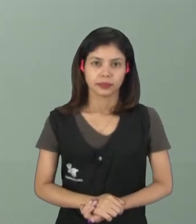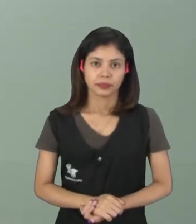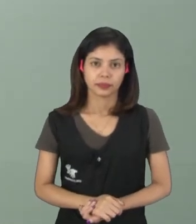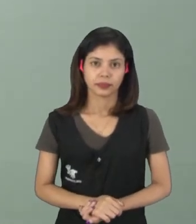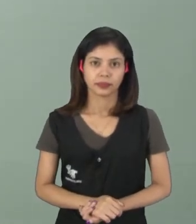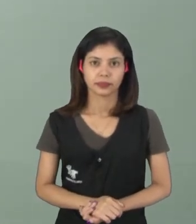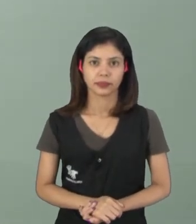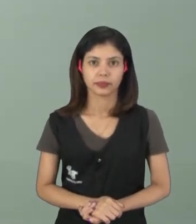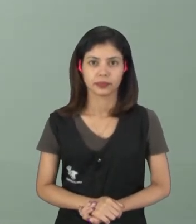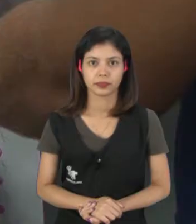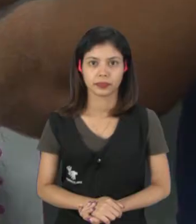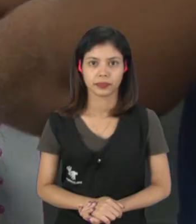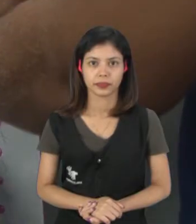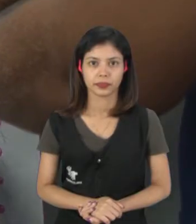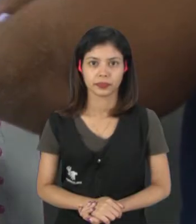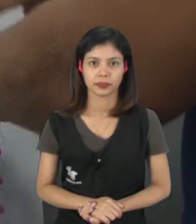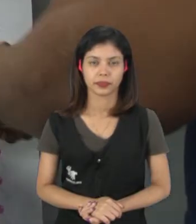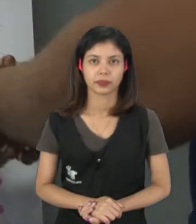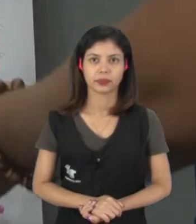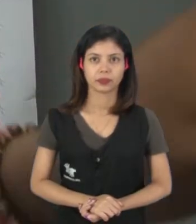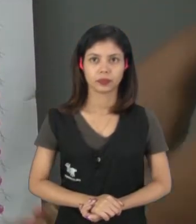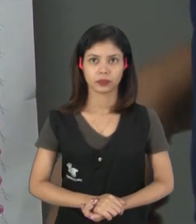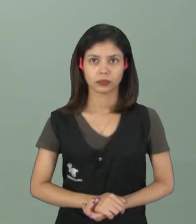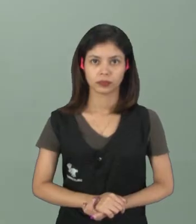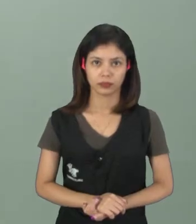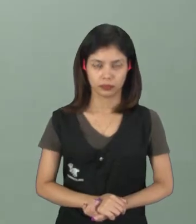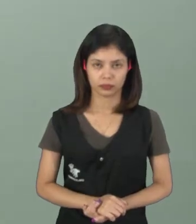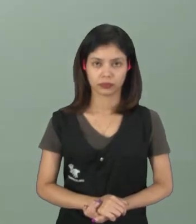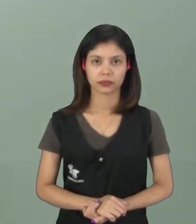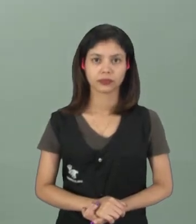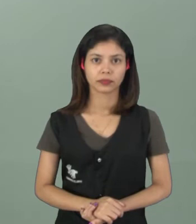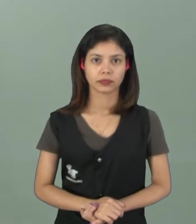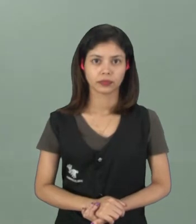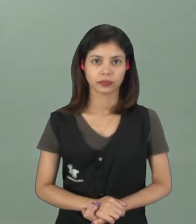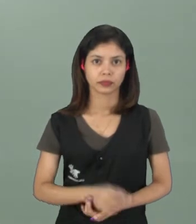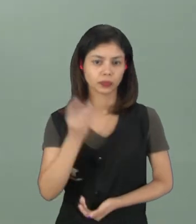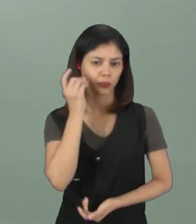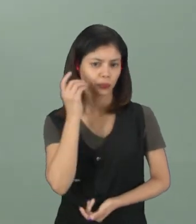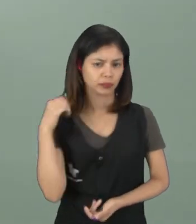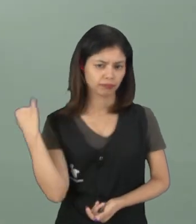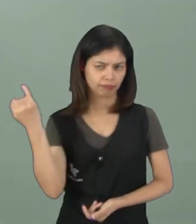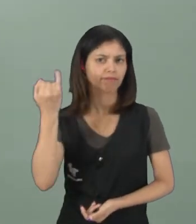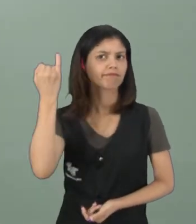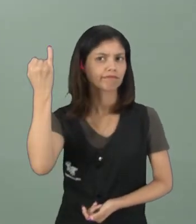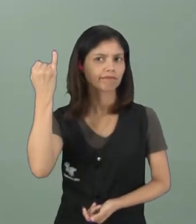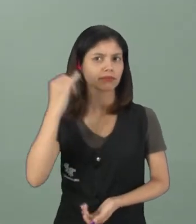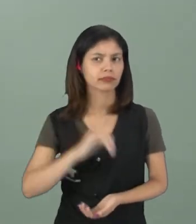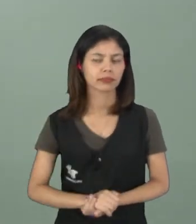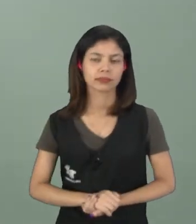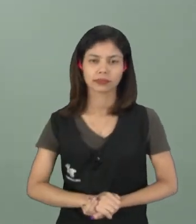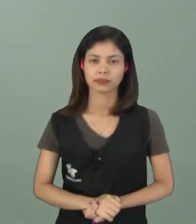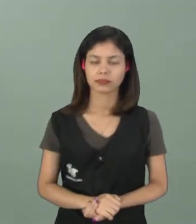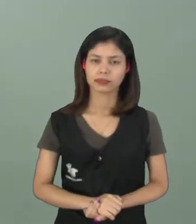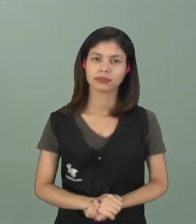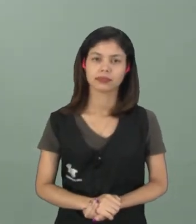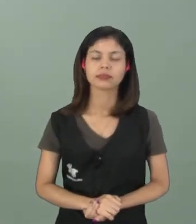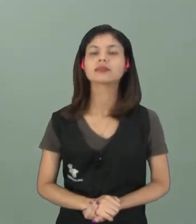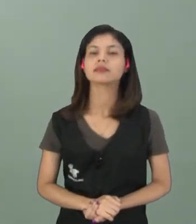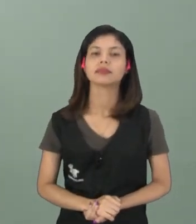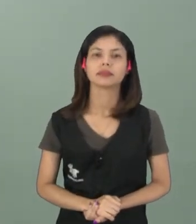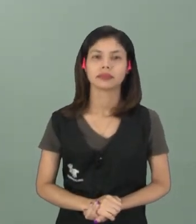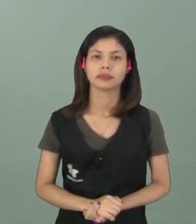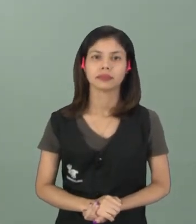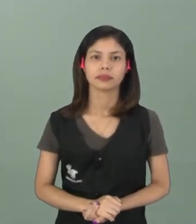Dezessete de Novembro Olha foi uma data muito importante né uma data para para